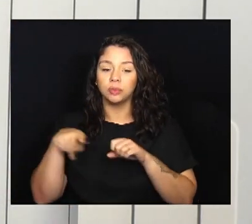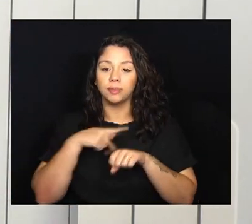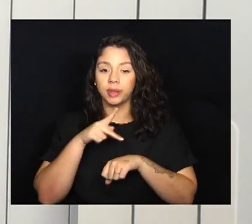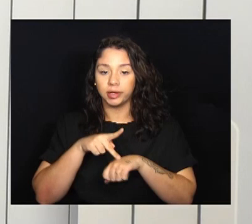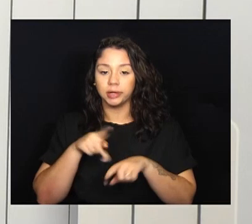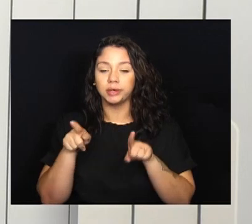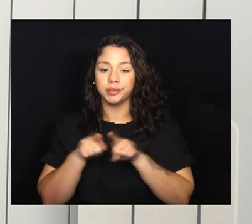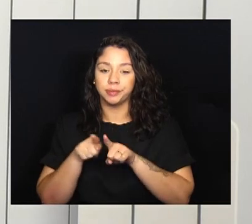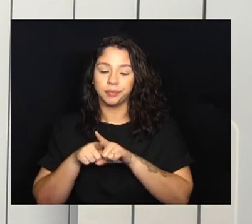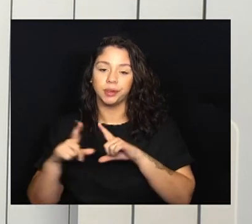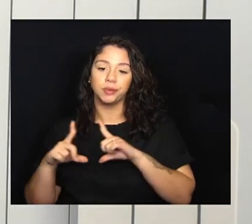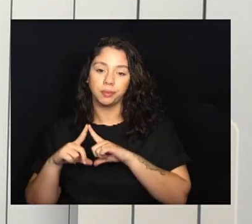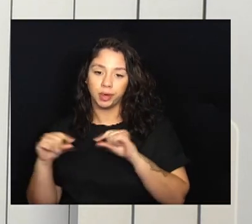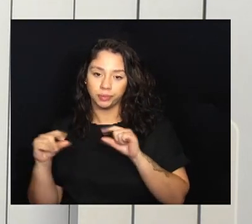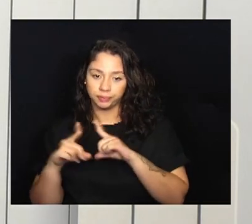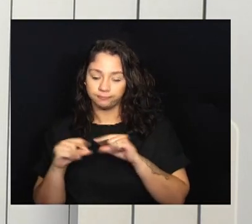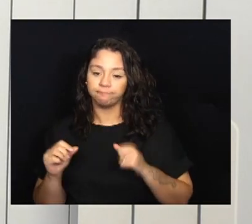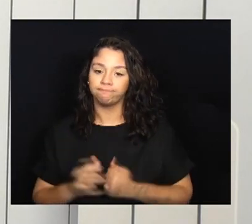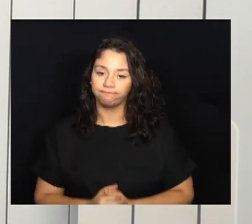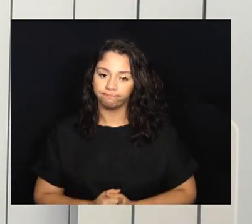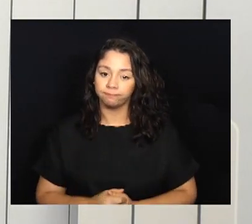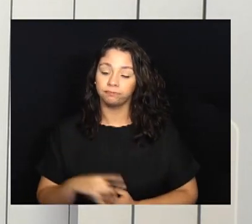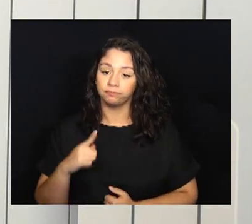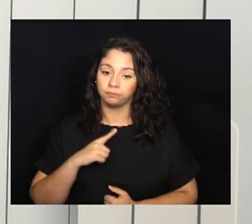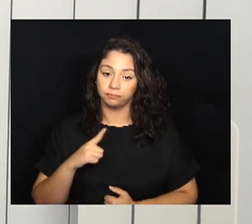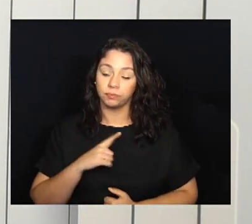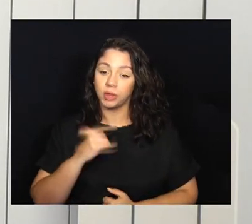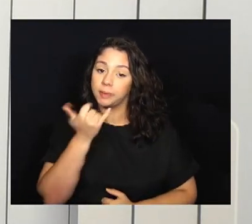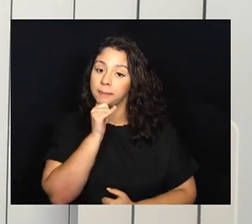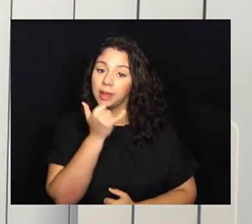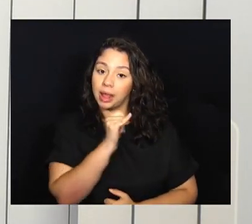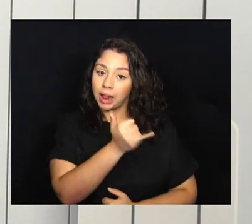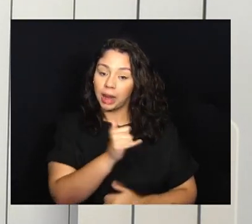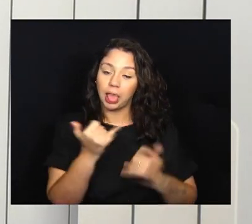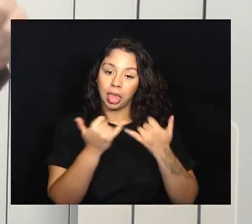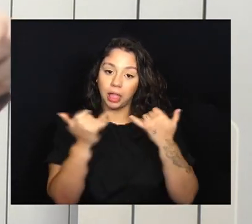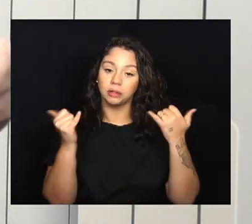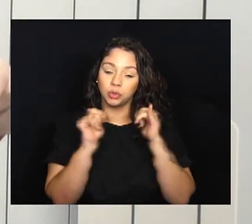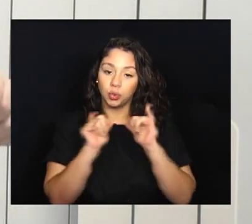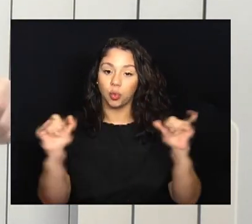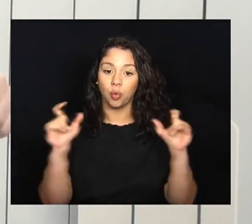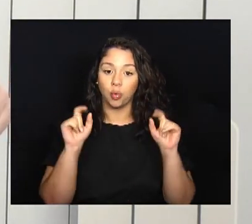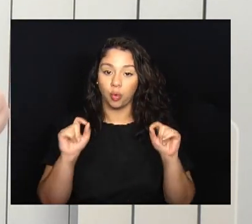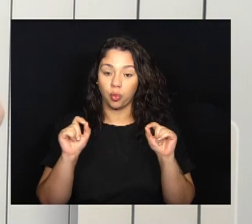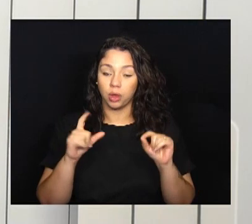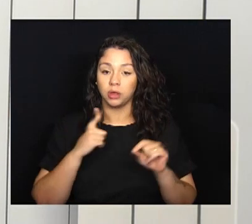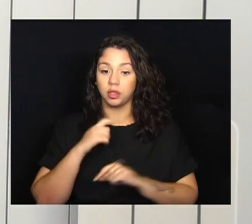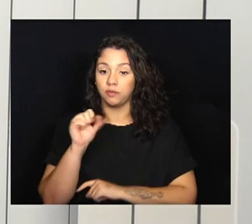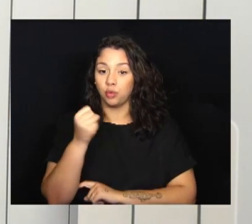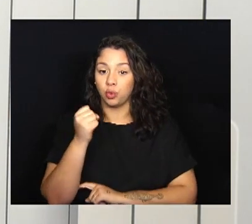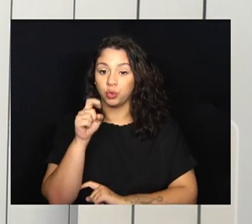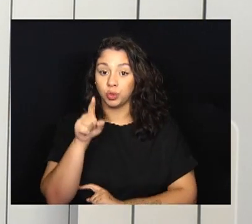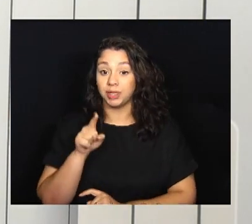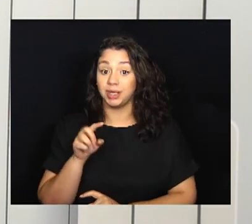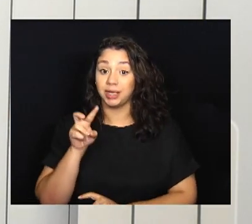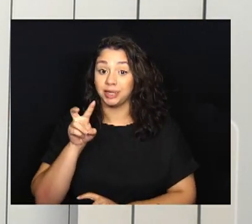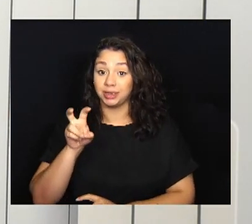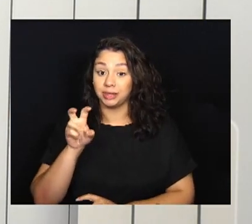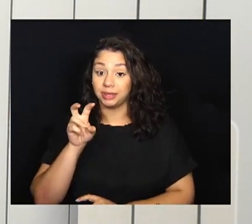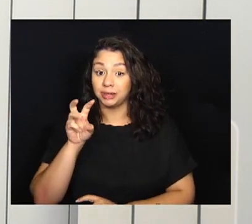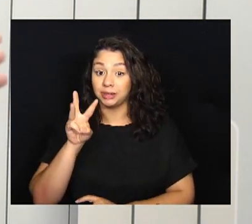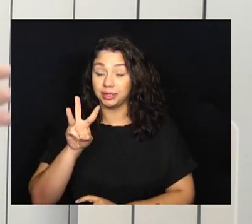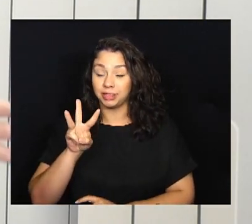Distrito Federal. O Operador Nacional do Sistema Elétrico informou que às 8h31 levou a